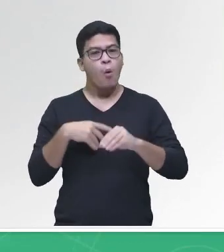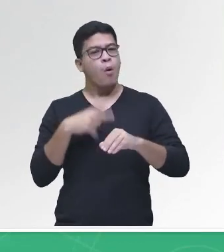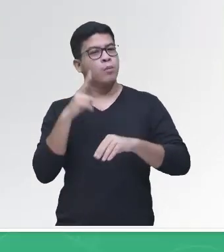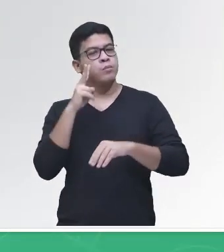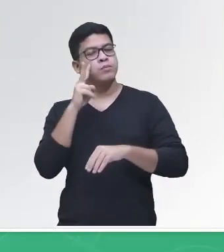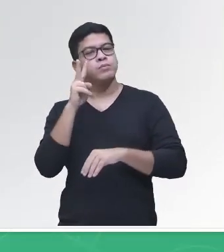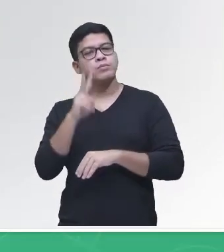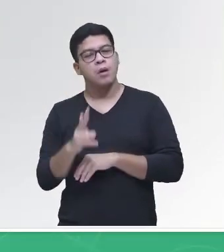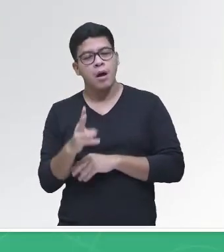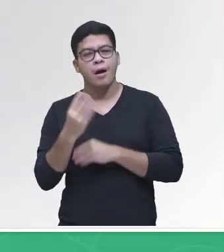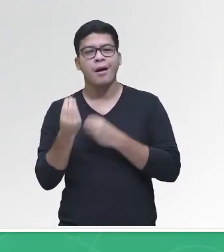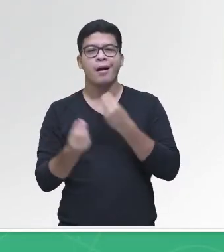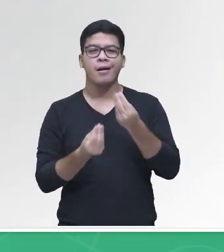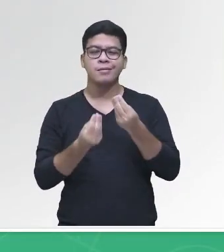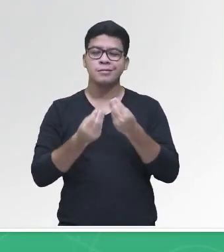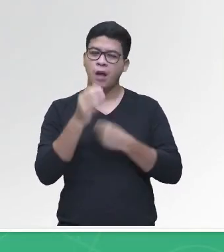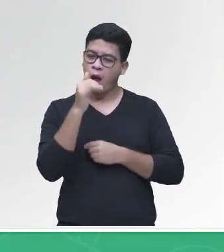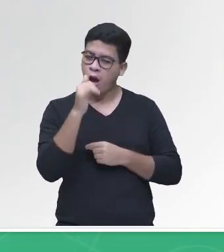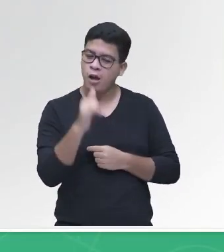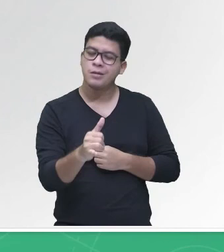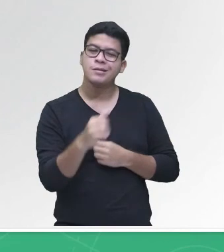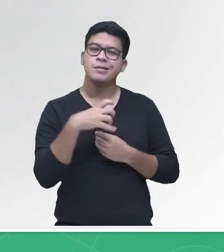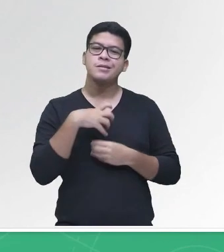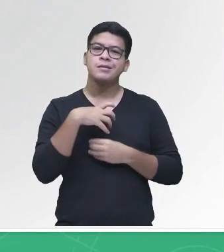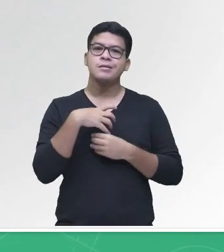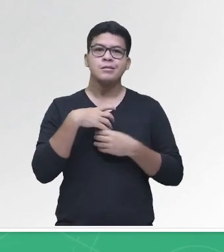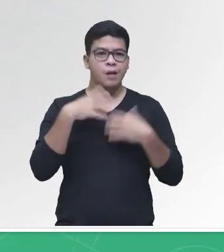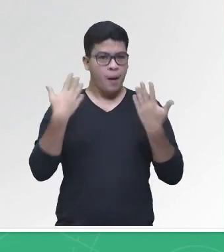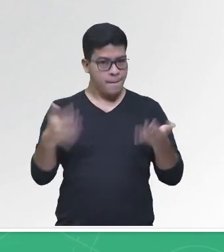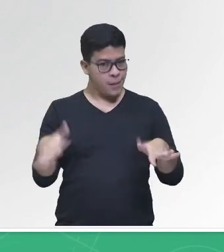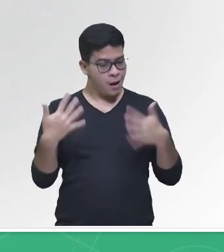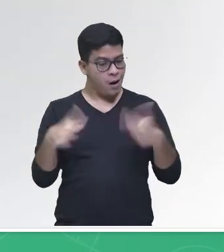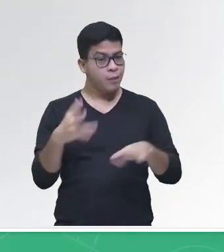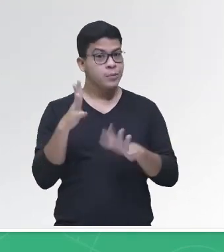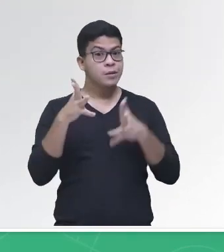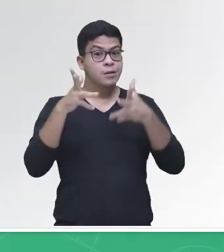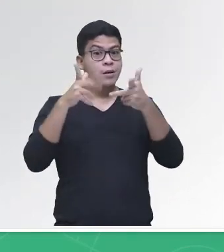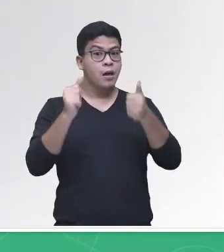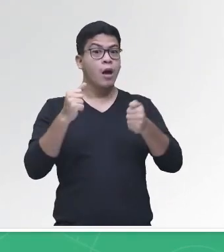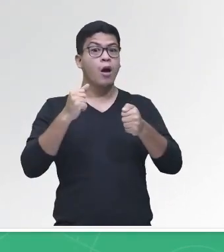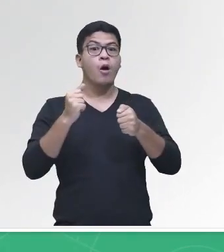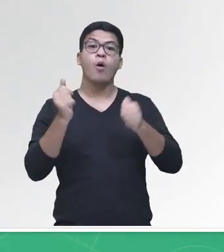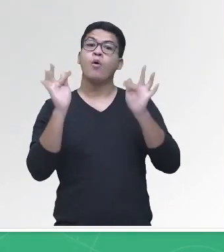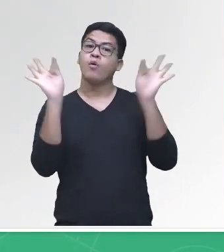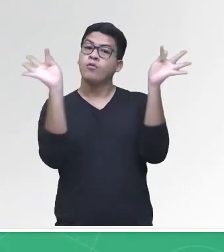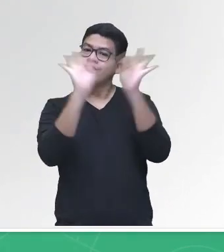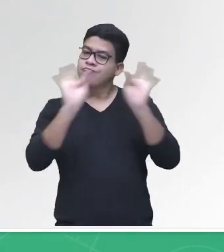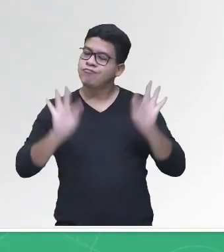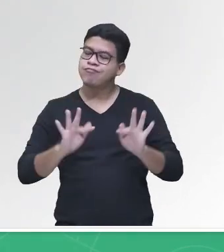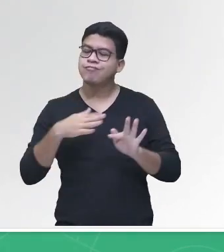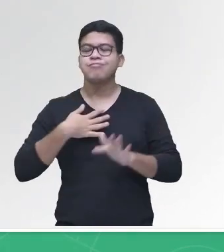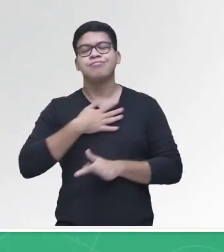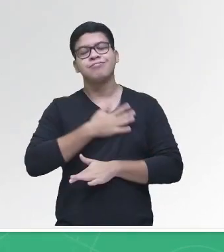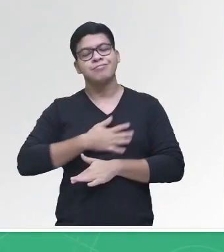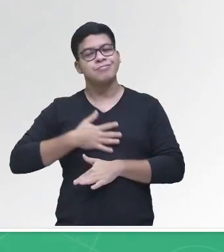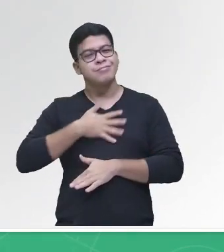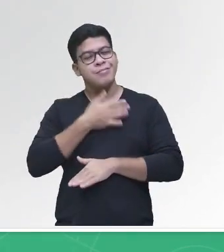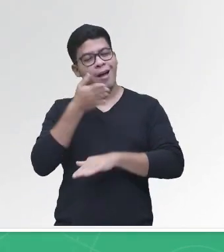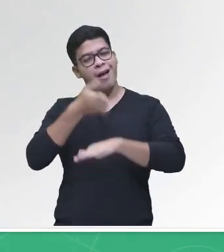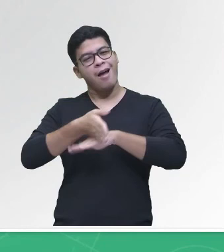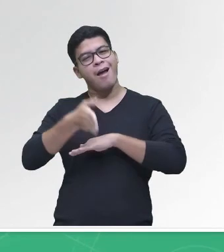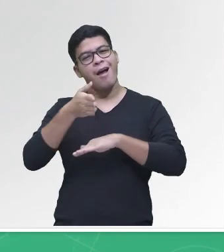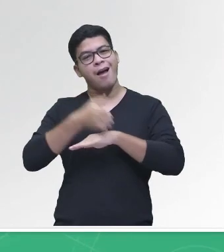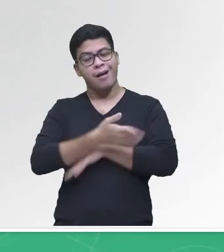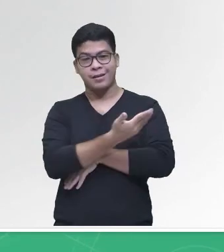participando, estudando a eletricidade, parabéns a todos. Eu fiquei muito feliz de participar com